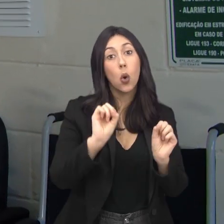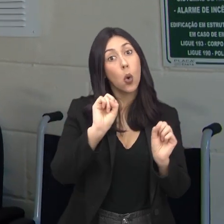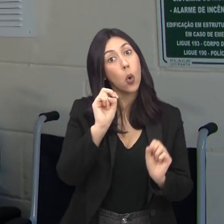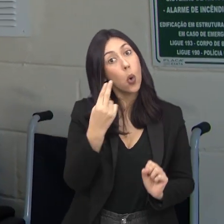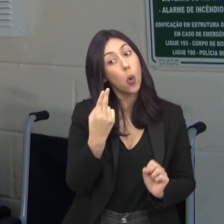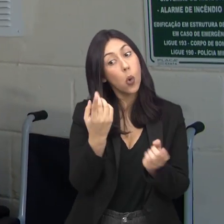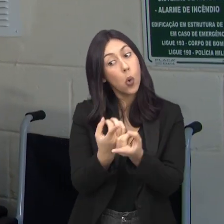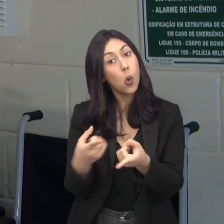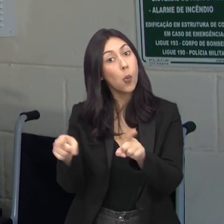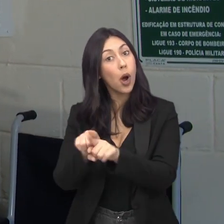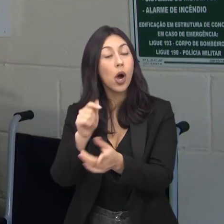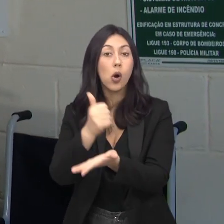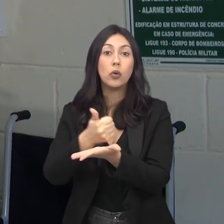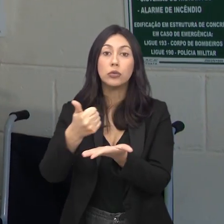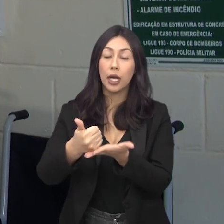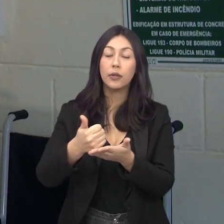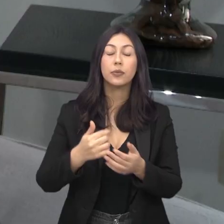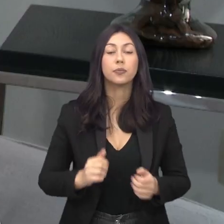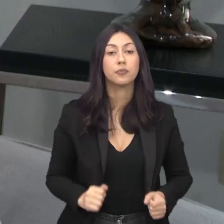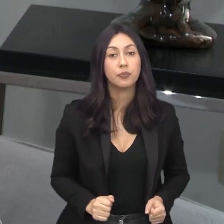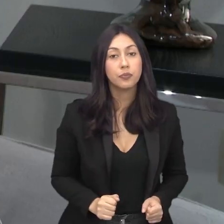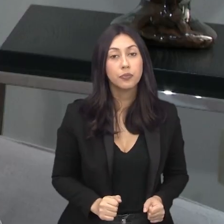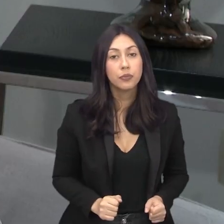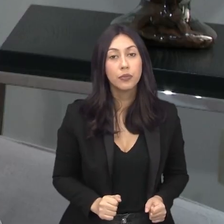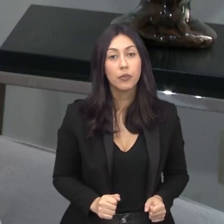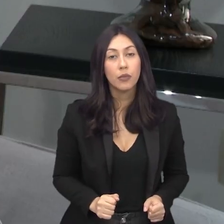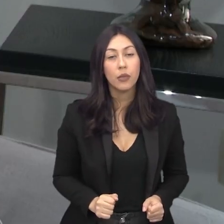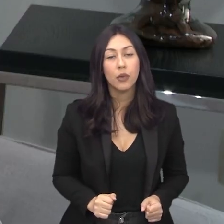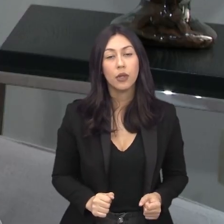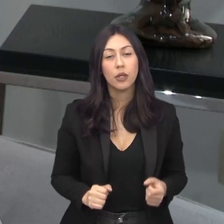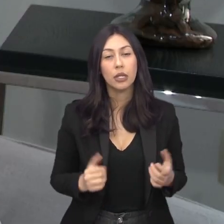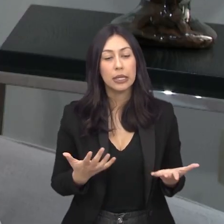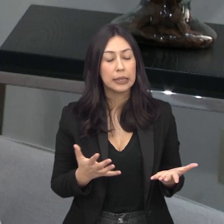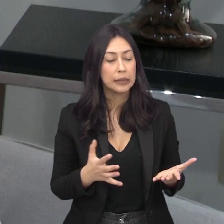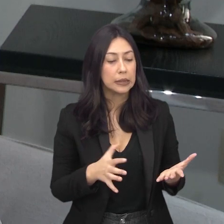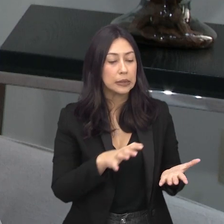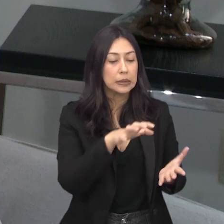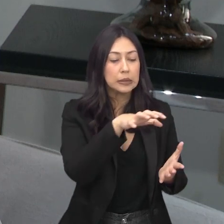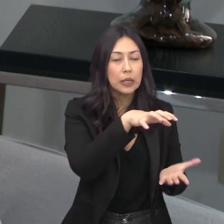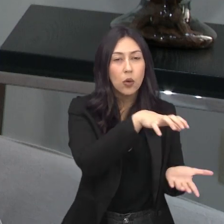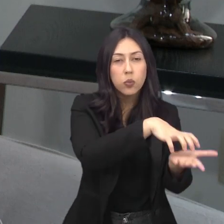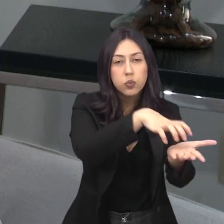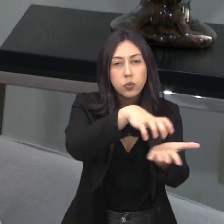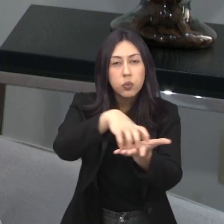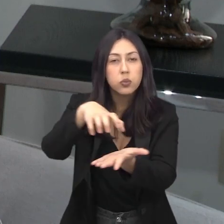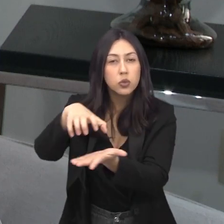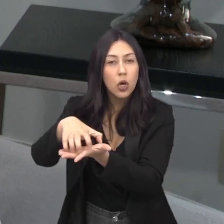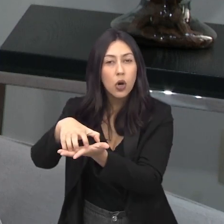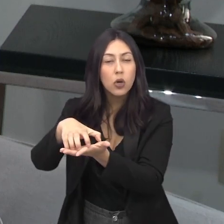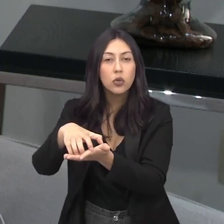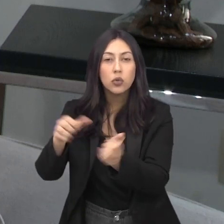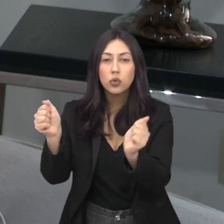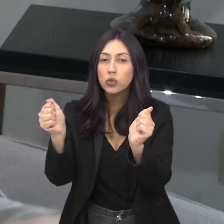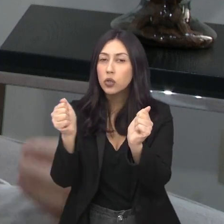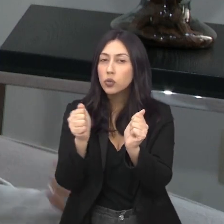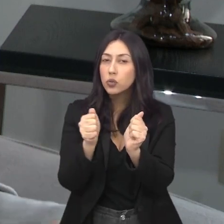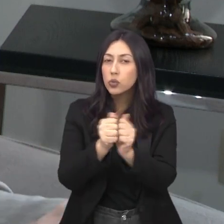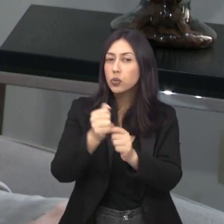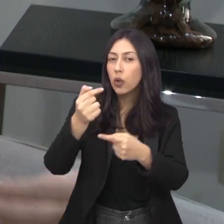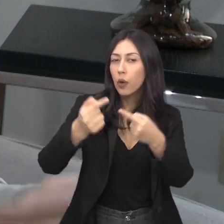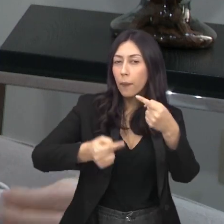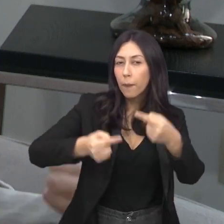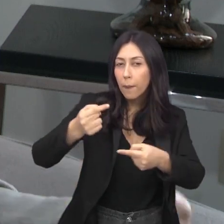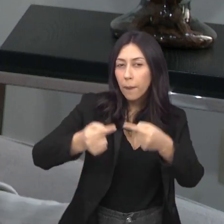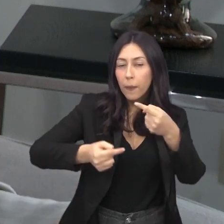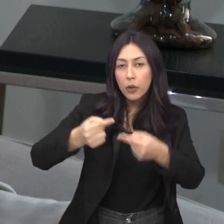de convênio e termo de cooperação. Aquele que está sobre a ação da política pública que